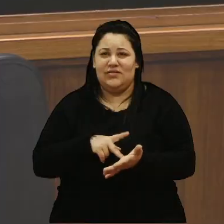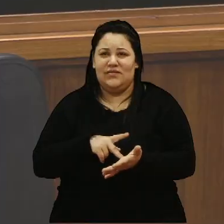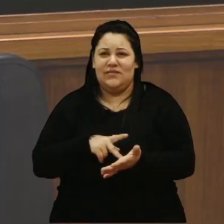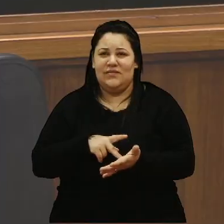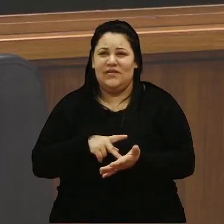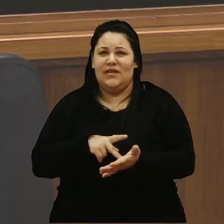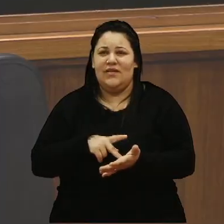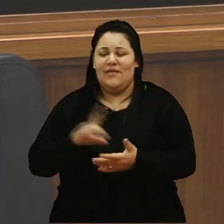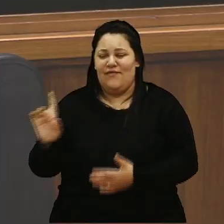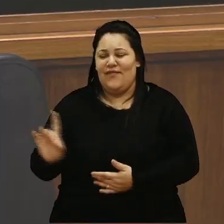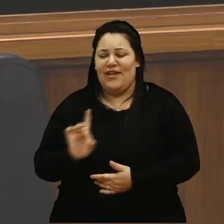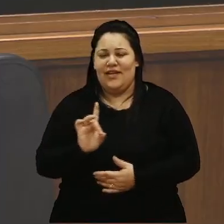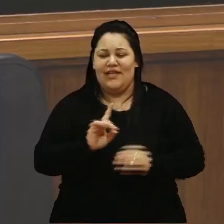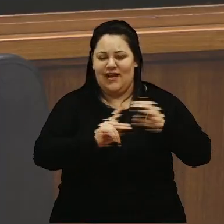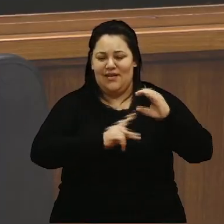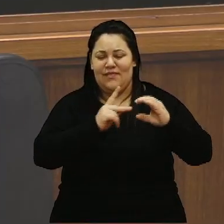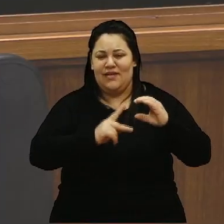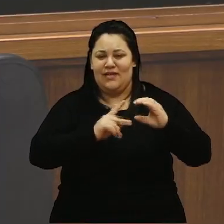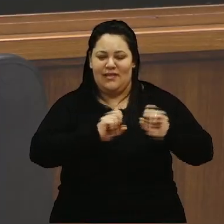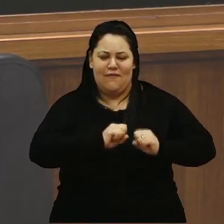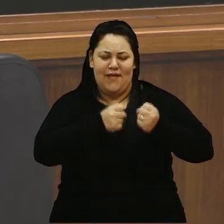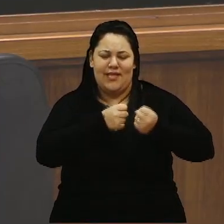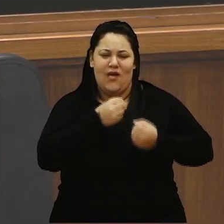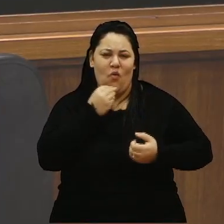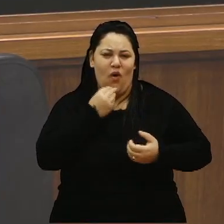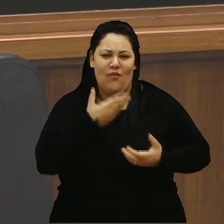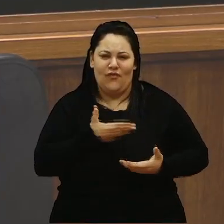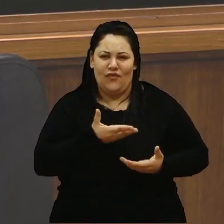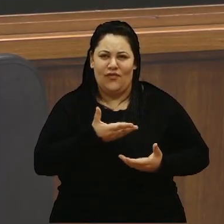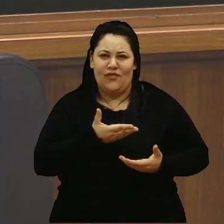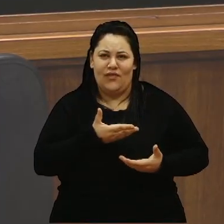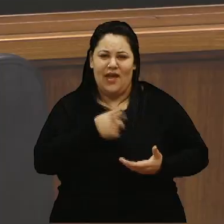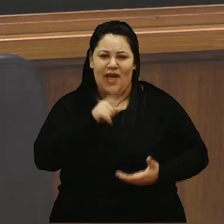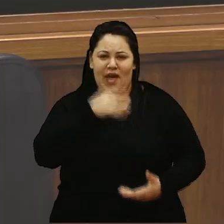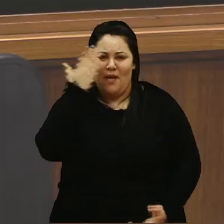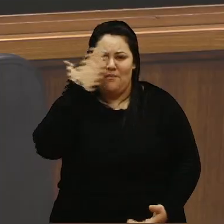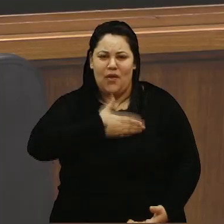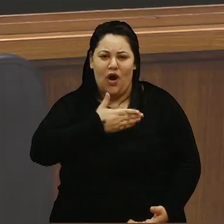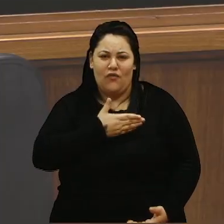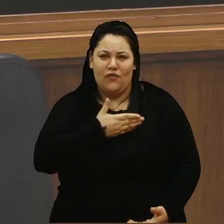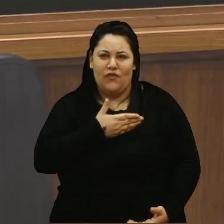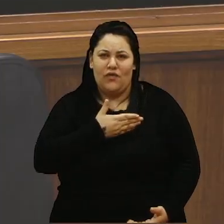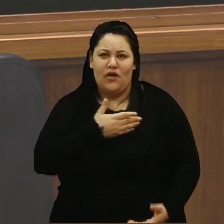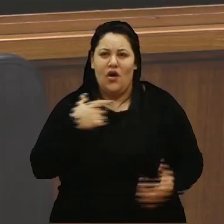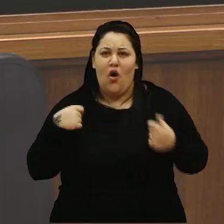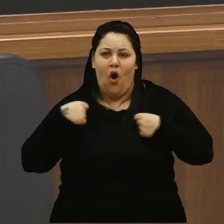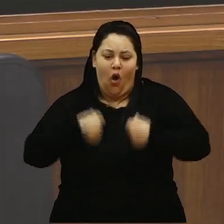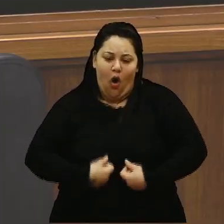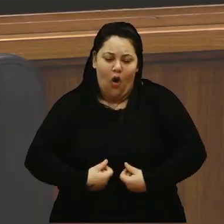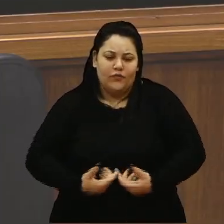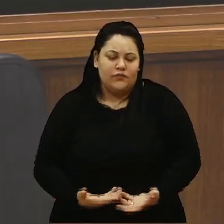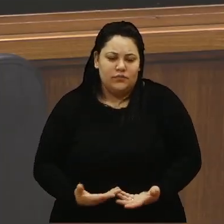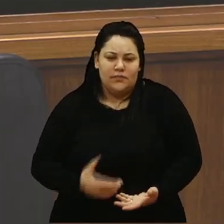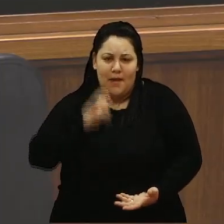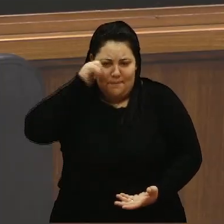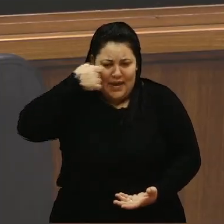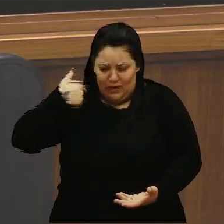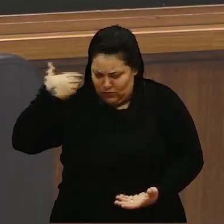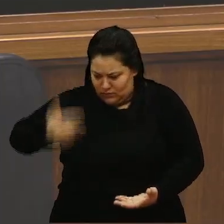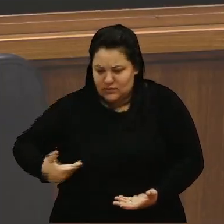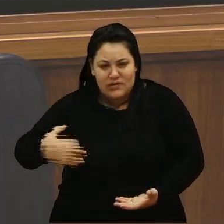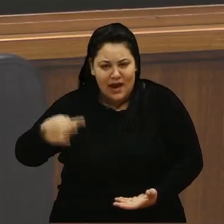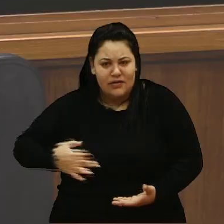nessa casa, parece que defender o óbvio. É um fato que eu estou de casaco preto, e é um fato que o